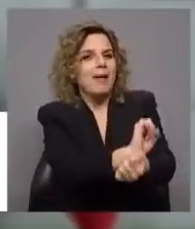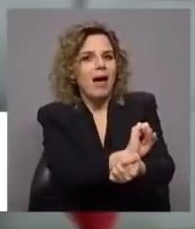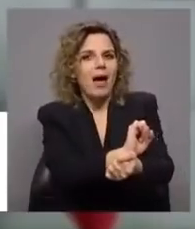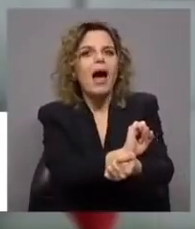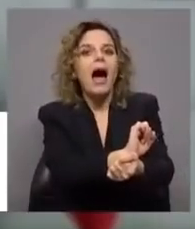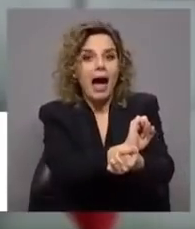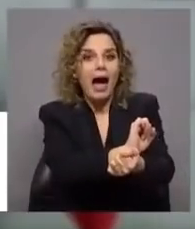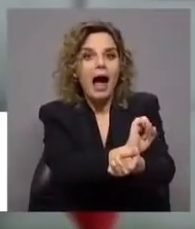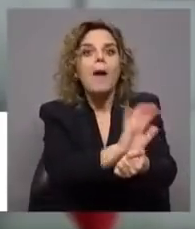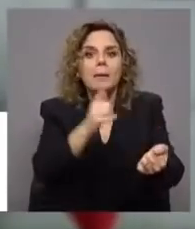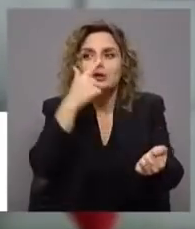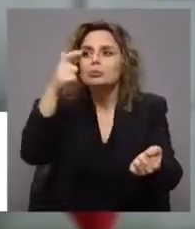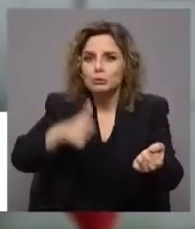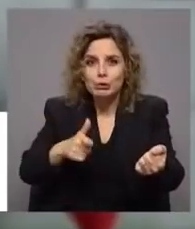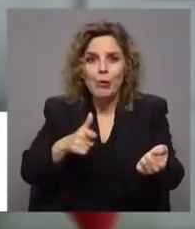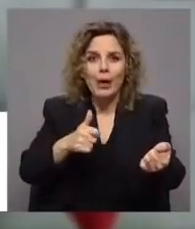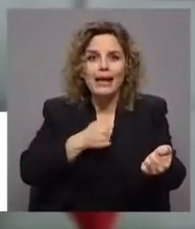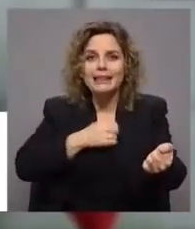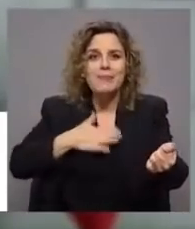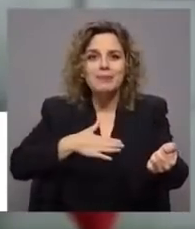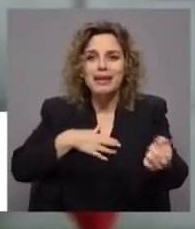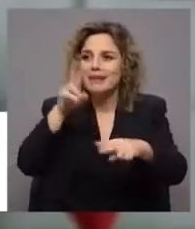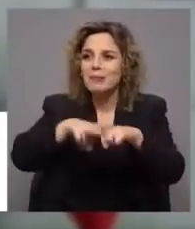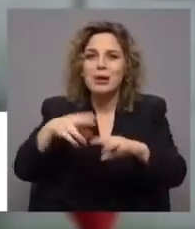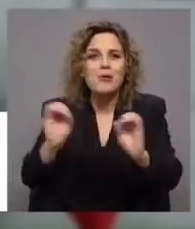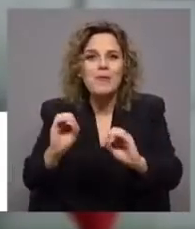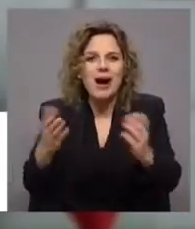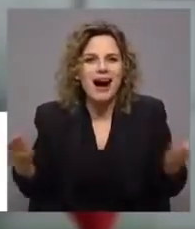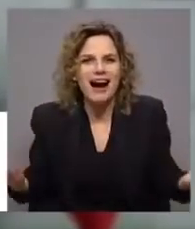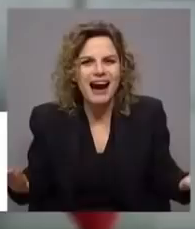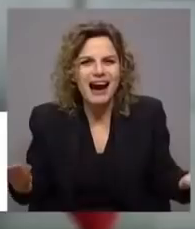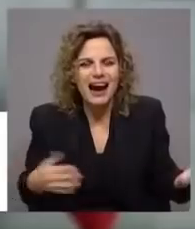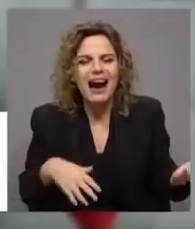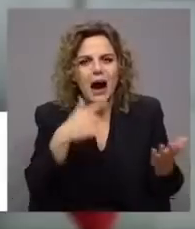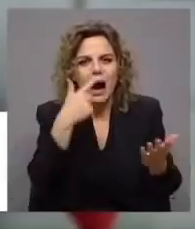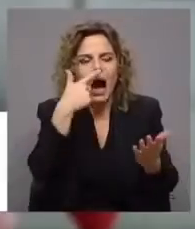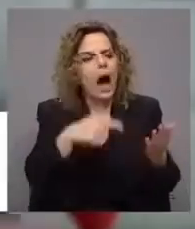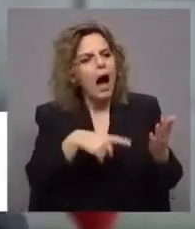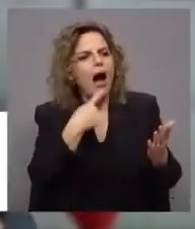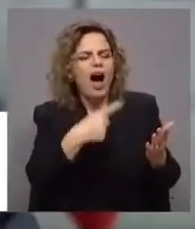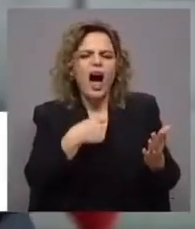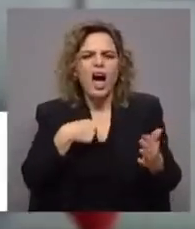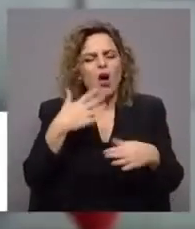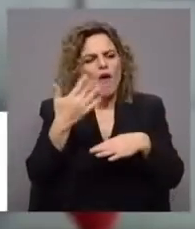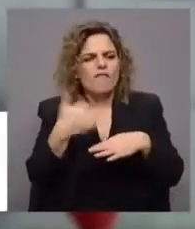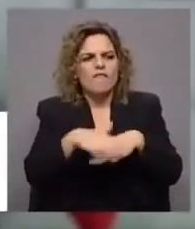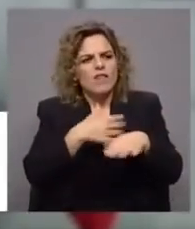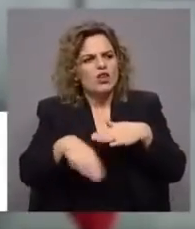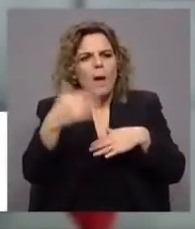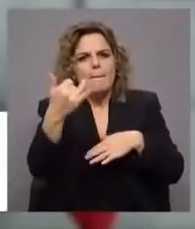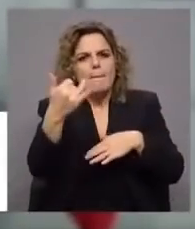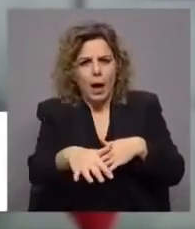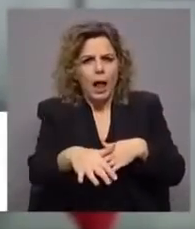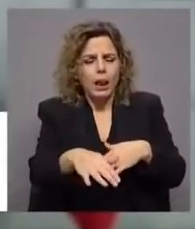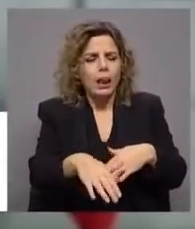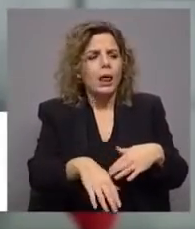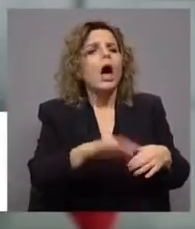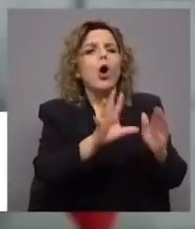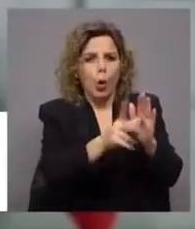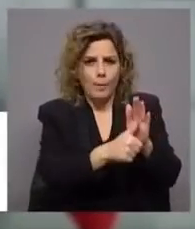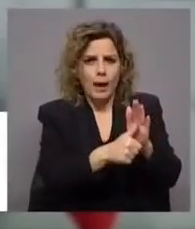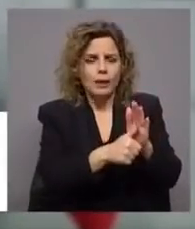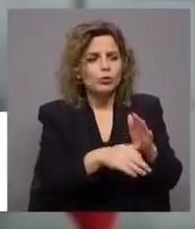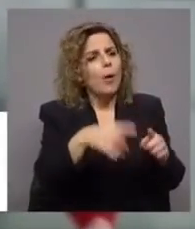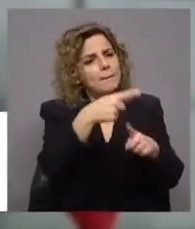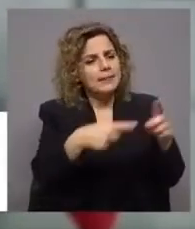preso. Os delatores confessaram o crime, receberam metade do que roubaram, estão todos vivendo uma vida